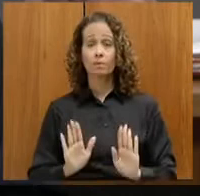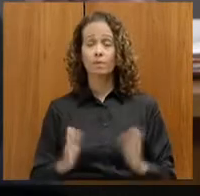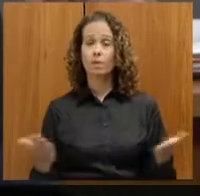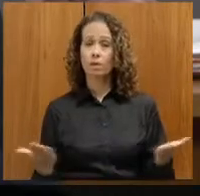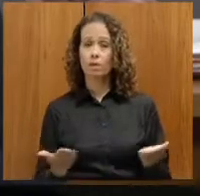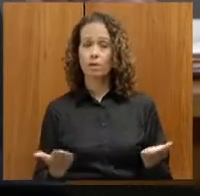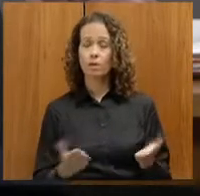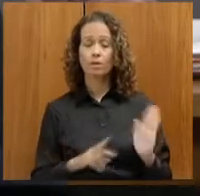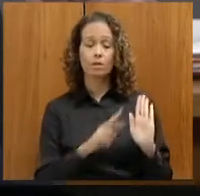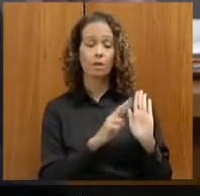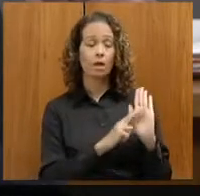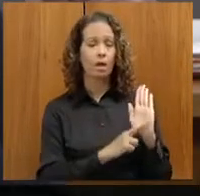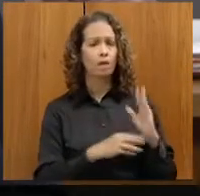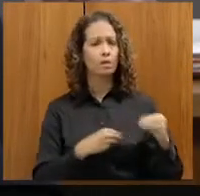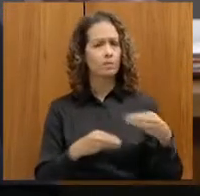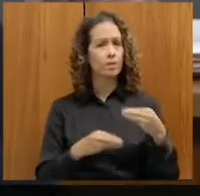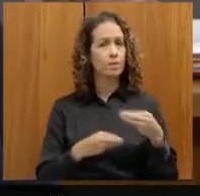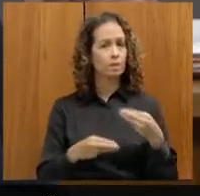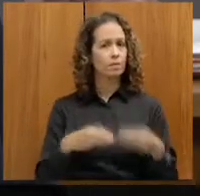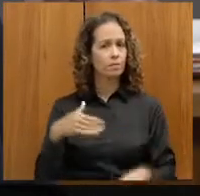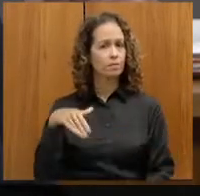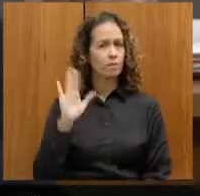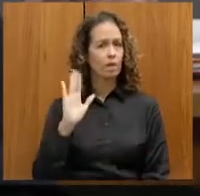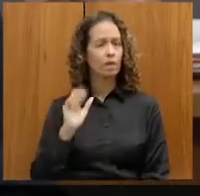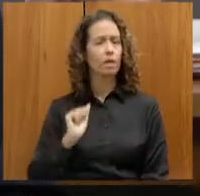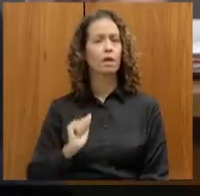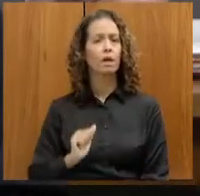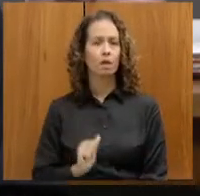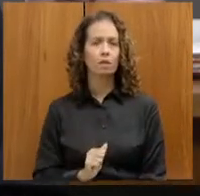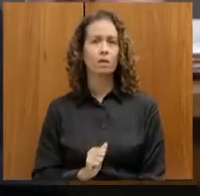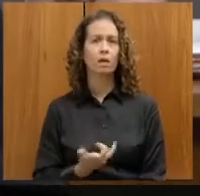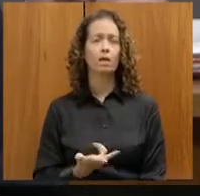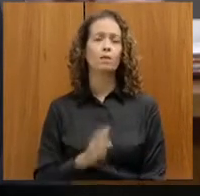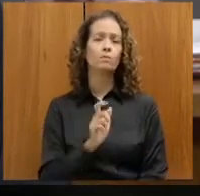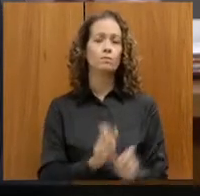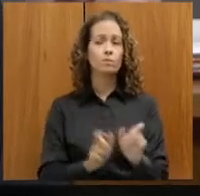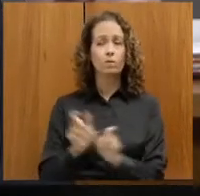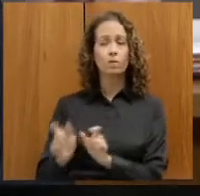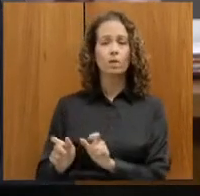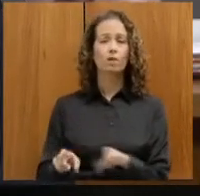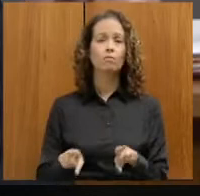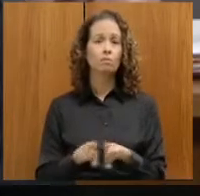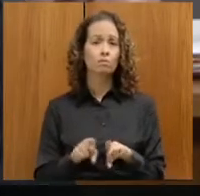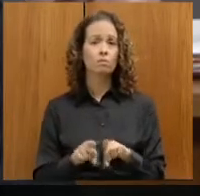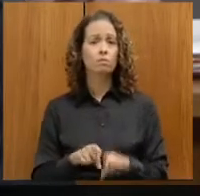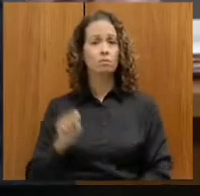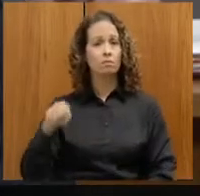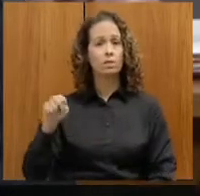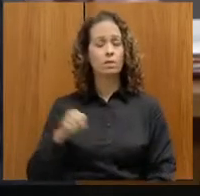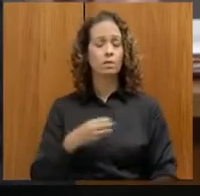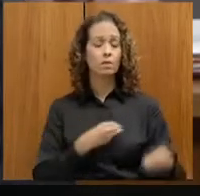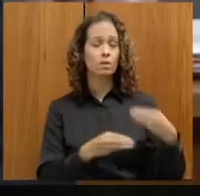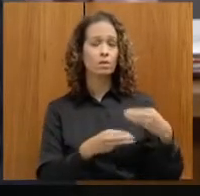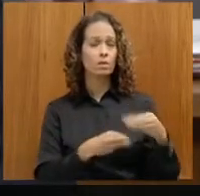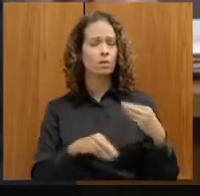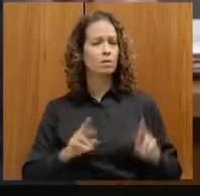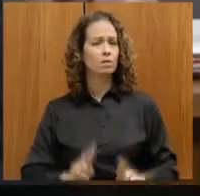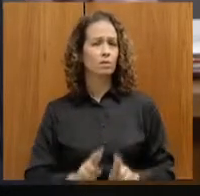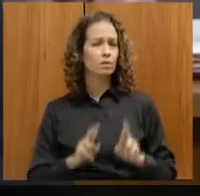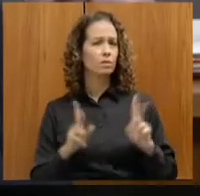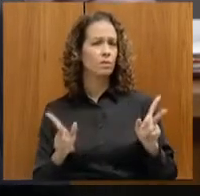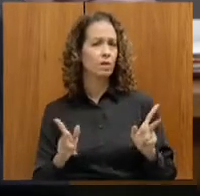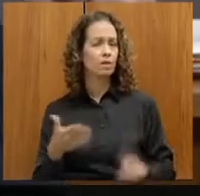as regras são mais flexíveis tanto para desidratação quanto pessoal assim uma flexibilização bem